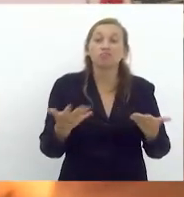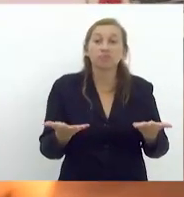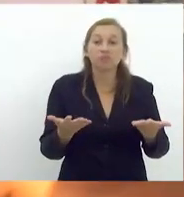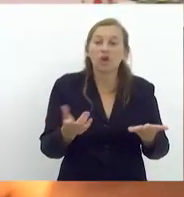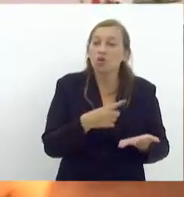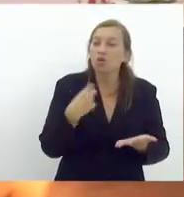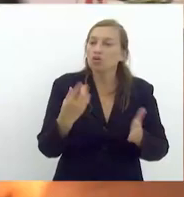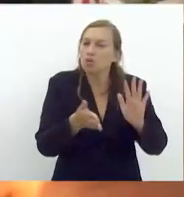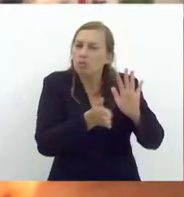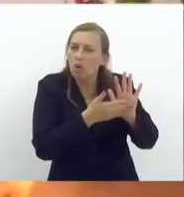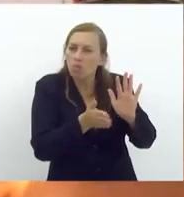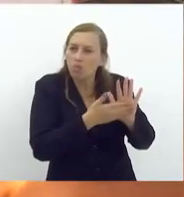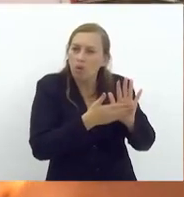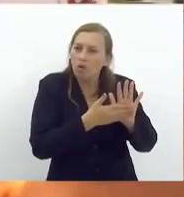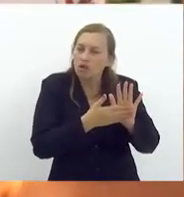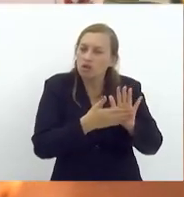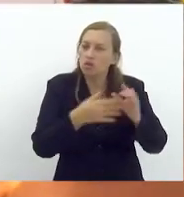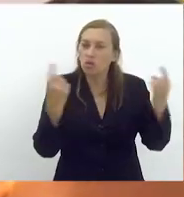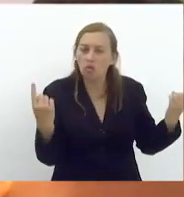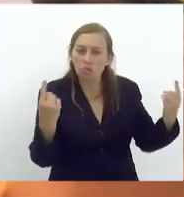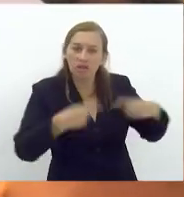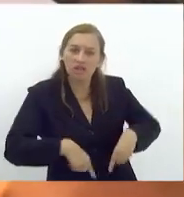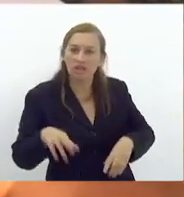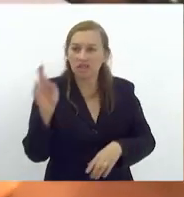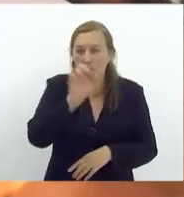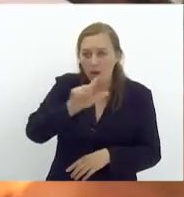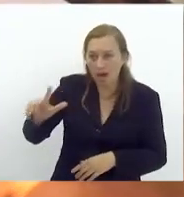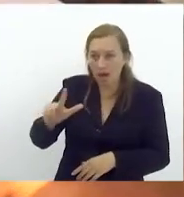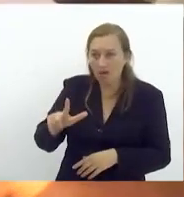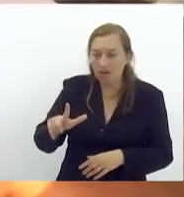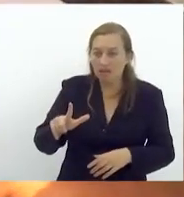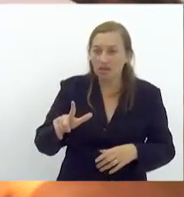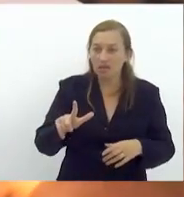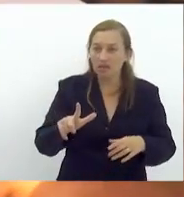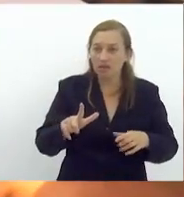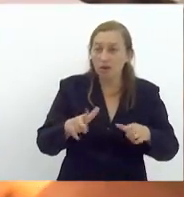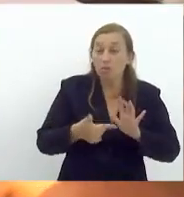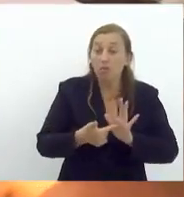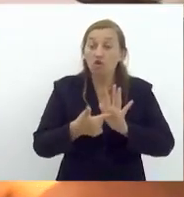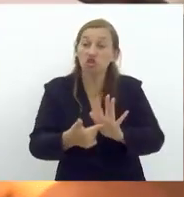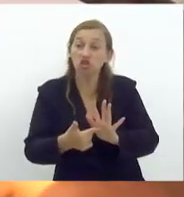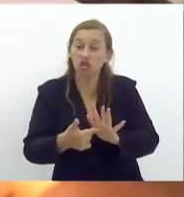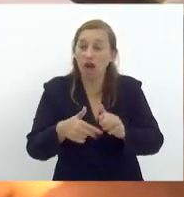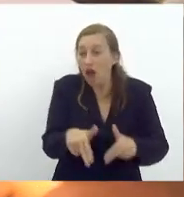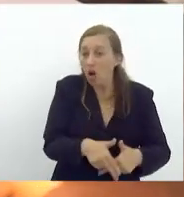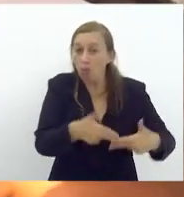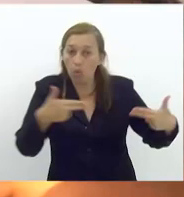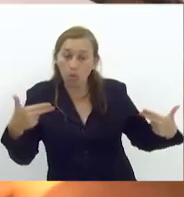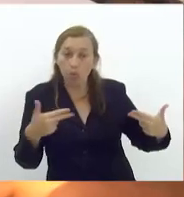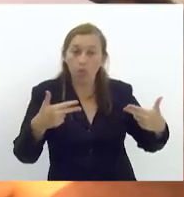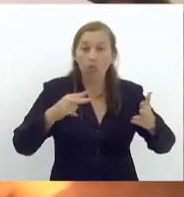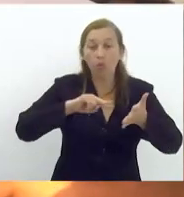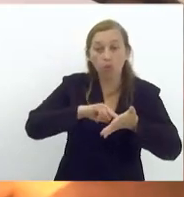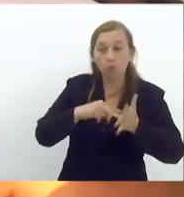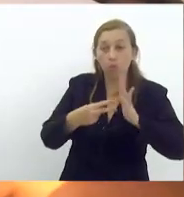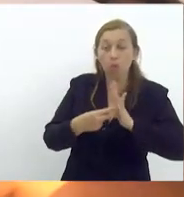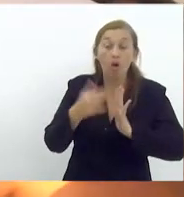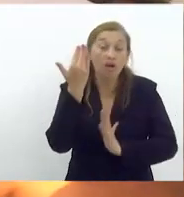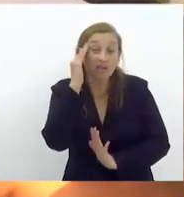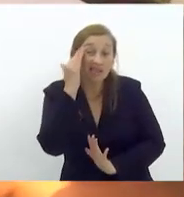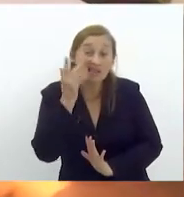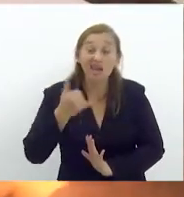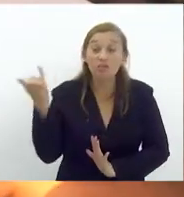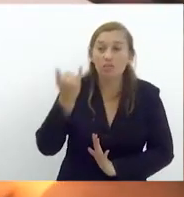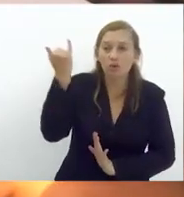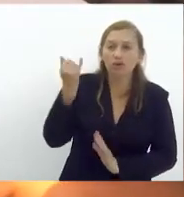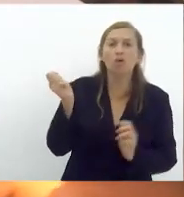O Nosso propósito enquanto batalha do Real sempre foi fazer a difusão do hip hop e isso é muito importante a gente entender que